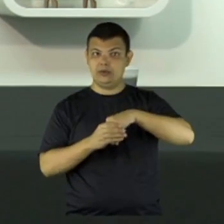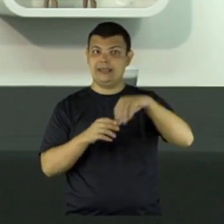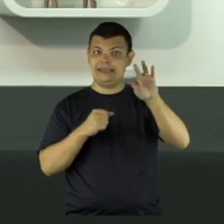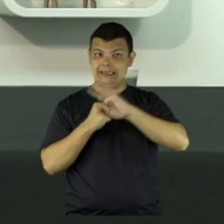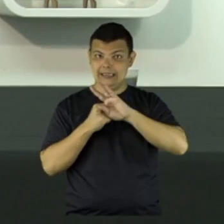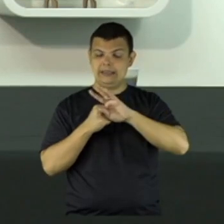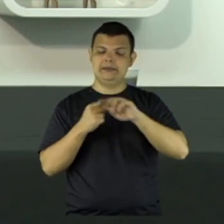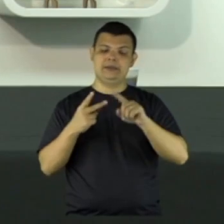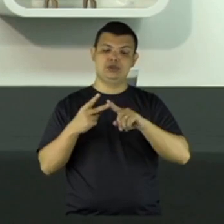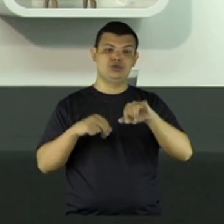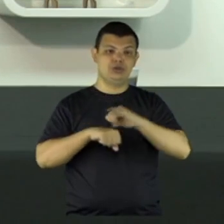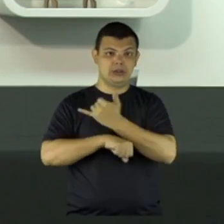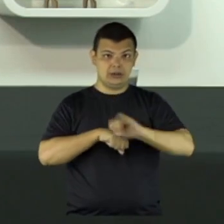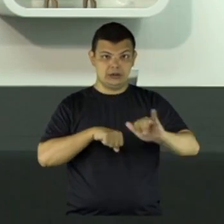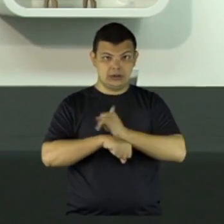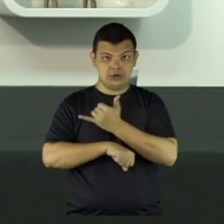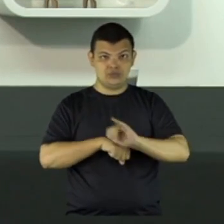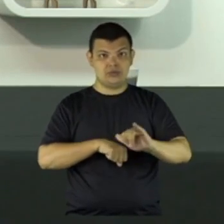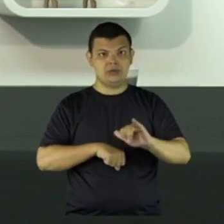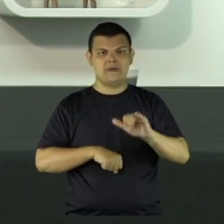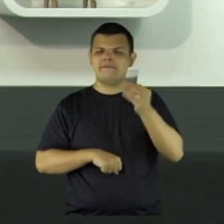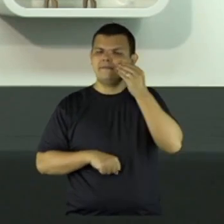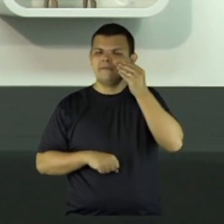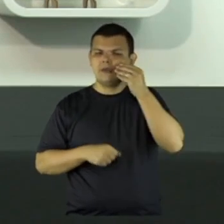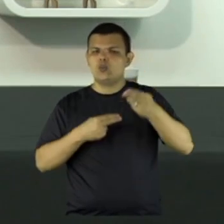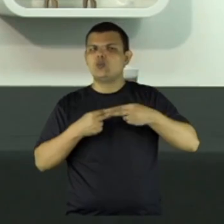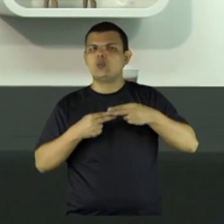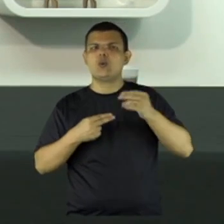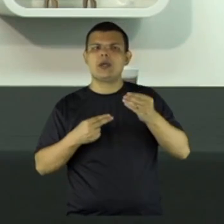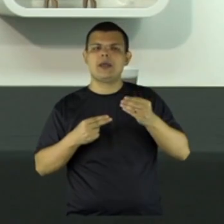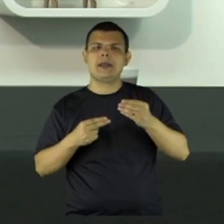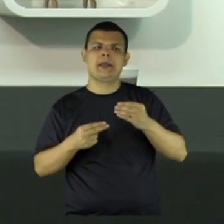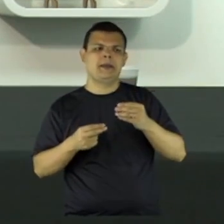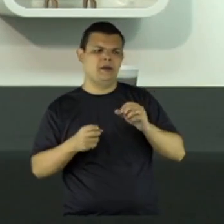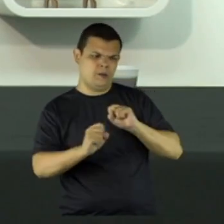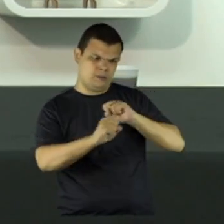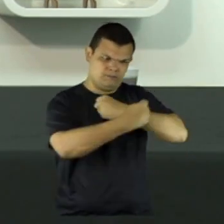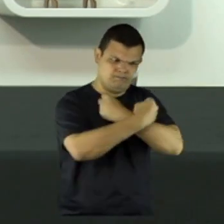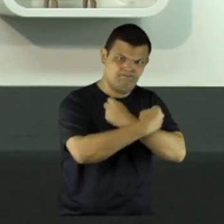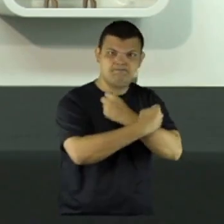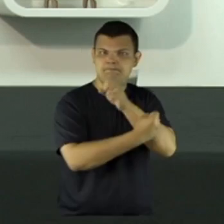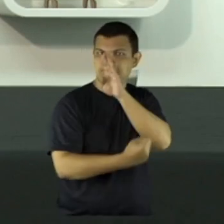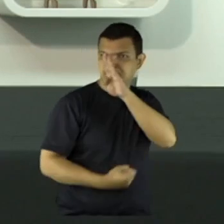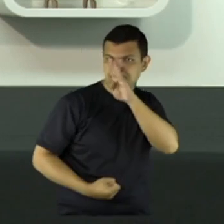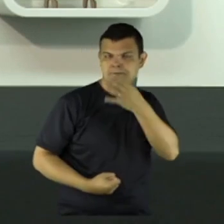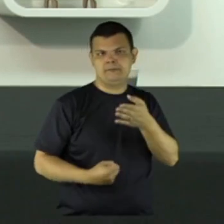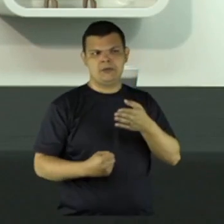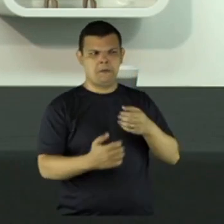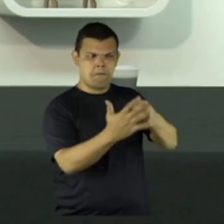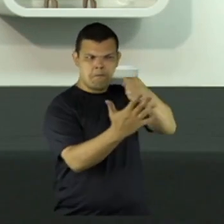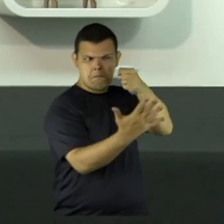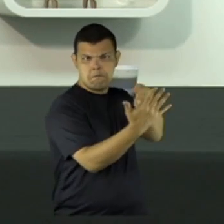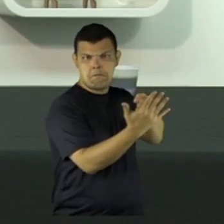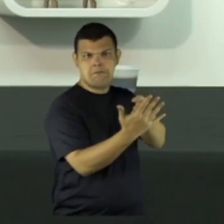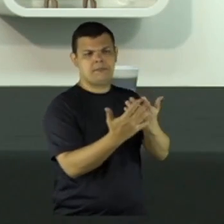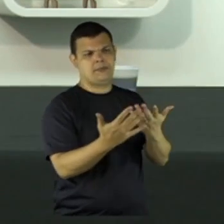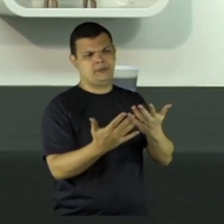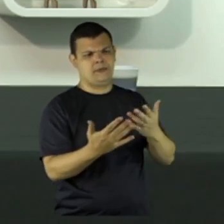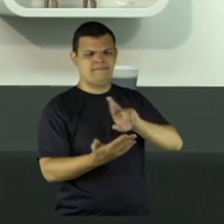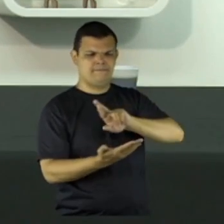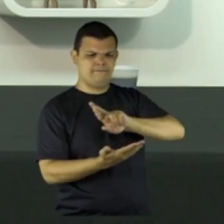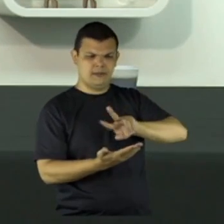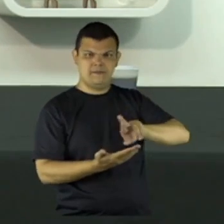e das estratégias, você utiliza elas para quê? Para imobilizações, para contusões, para fazer